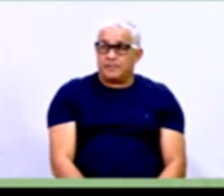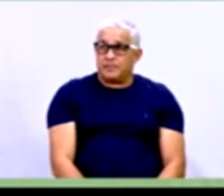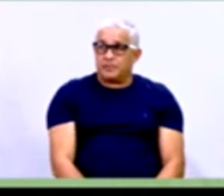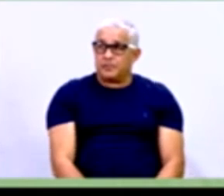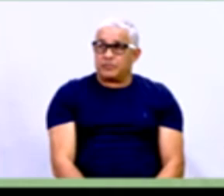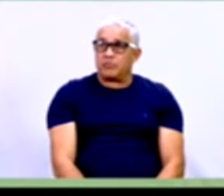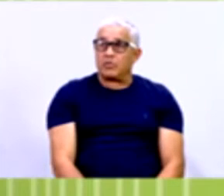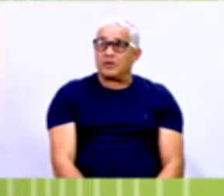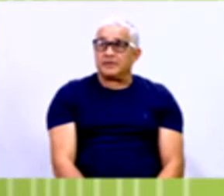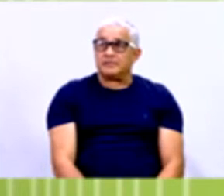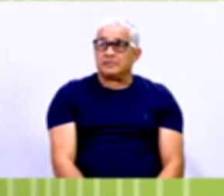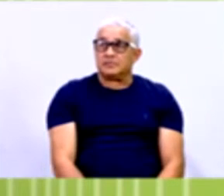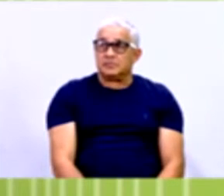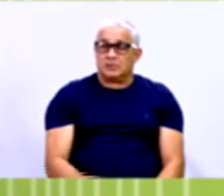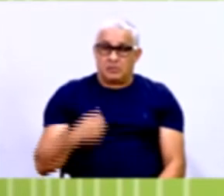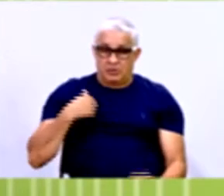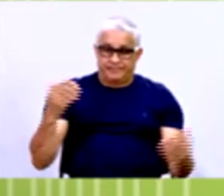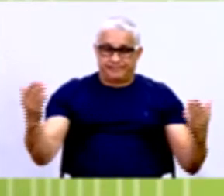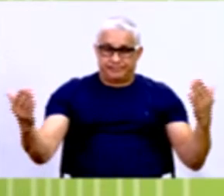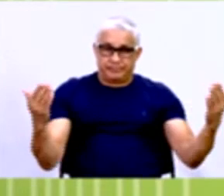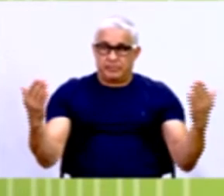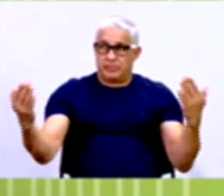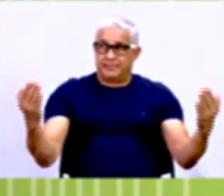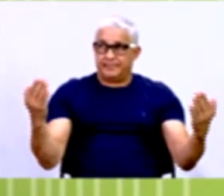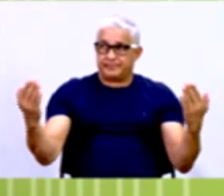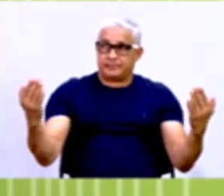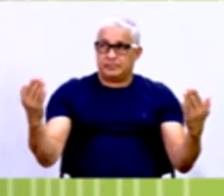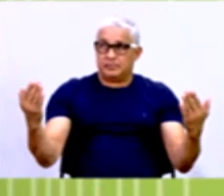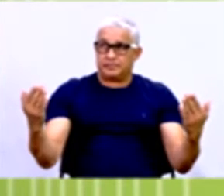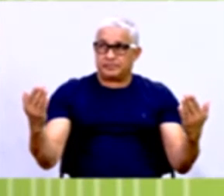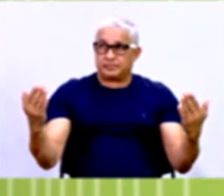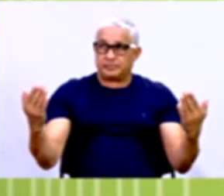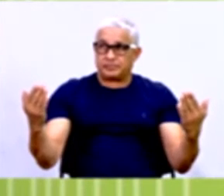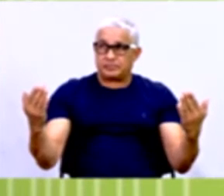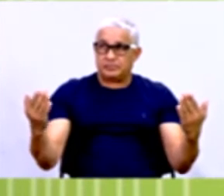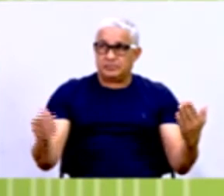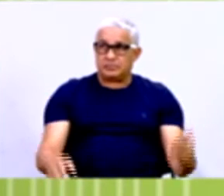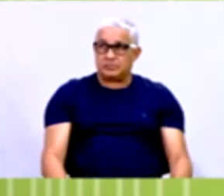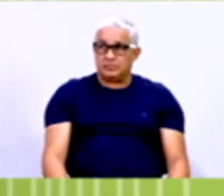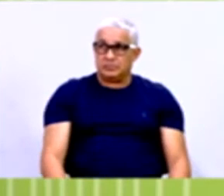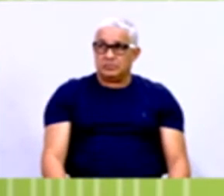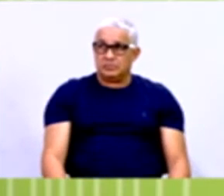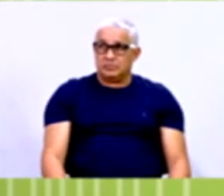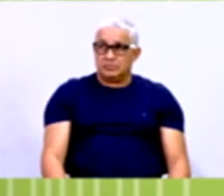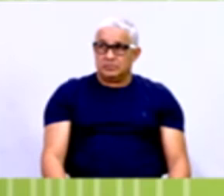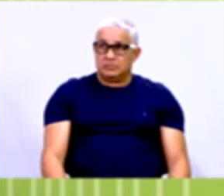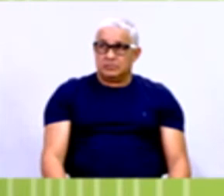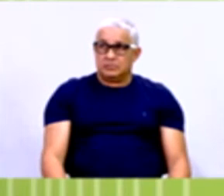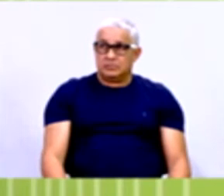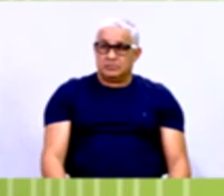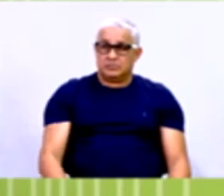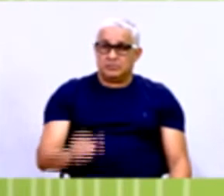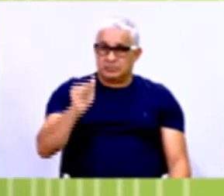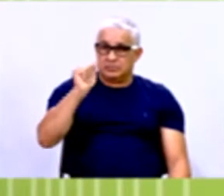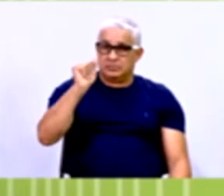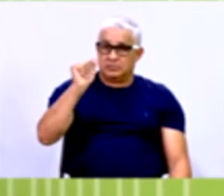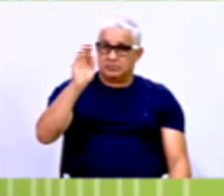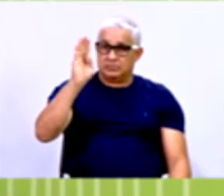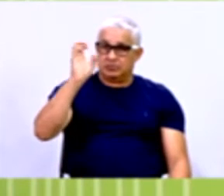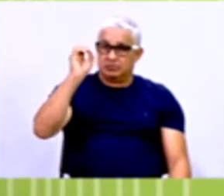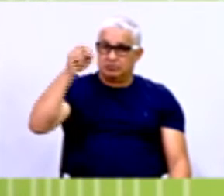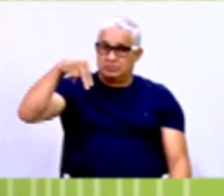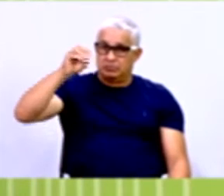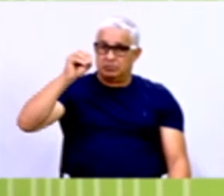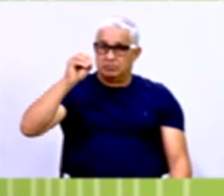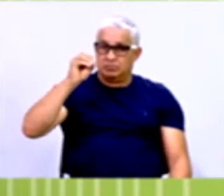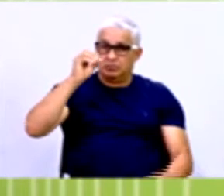Eu vou fazer aqui um comparativo. Não sei se seria muito feliz, né? Mas o abono anual seria uma espécie de 13º, vamos colocar